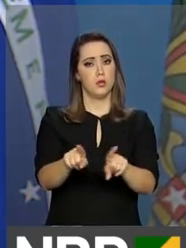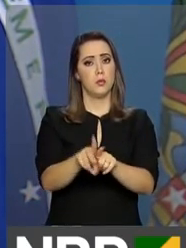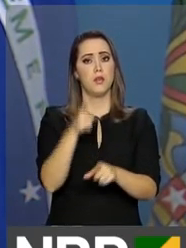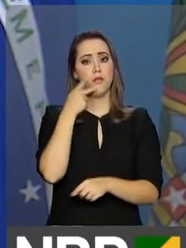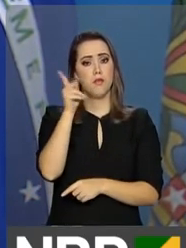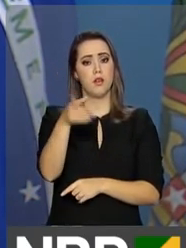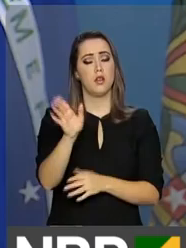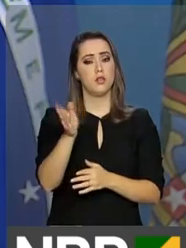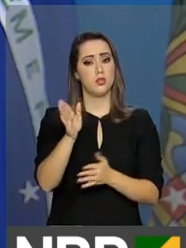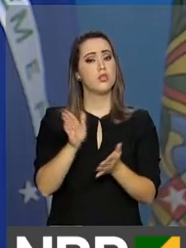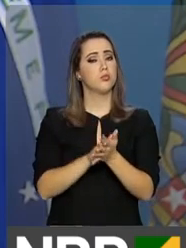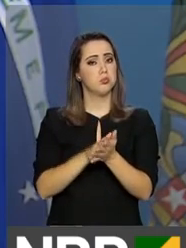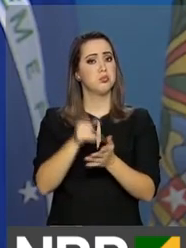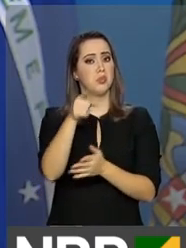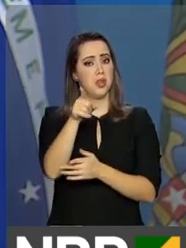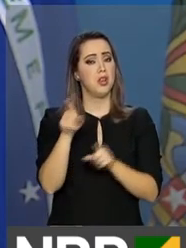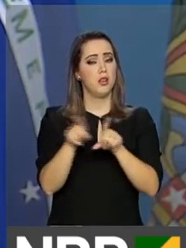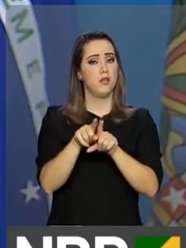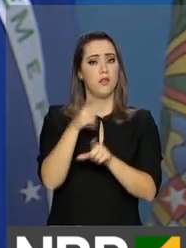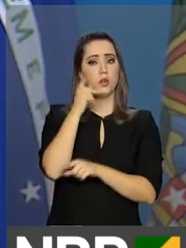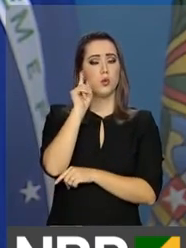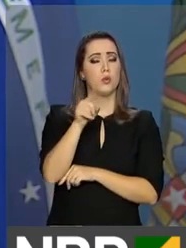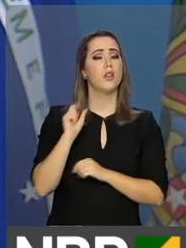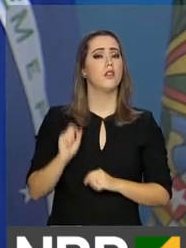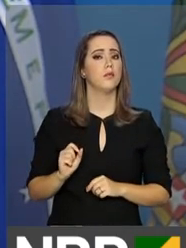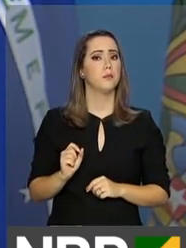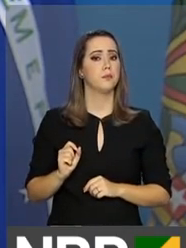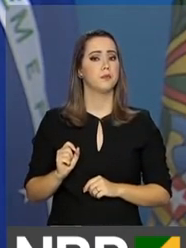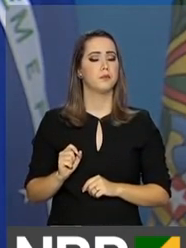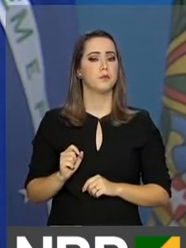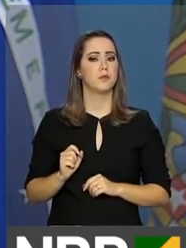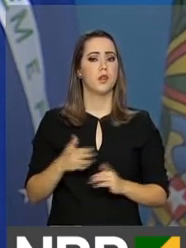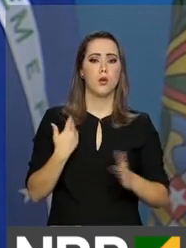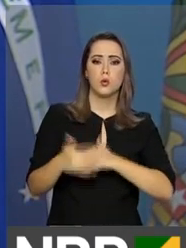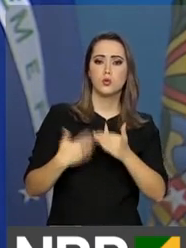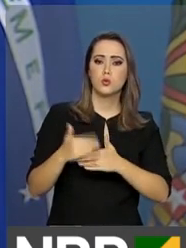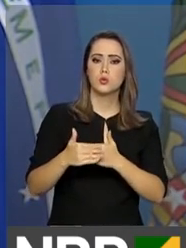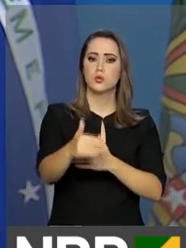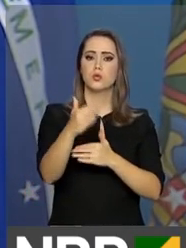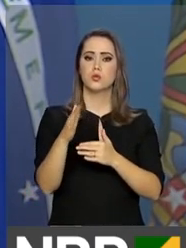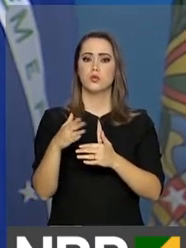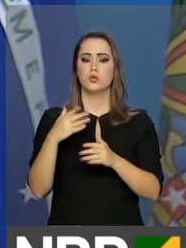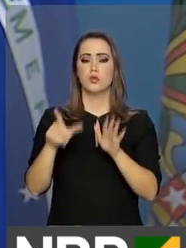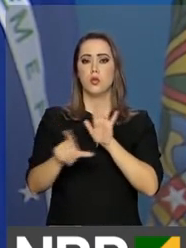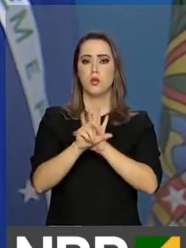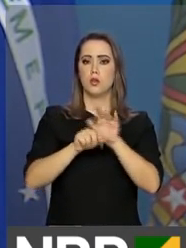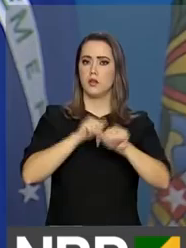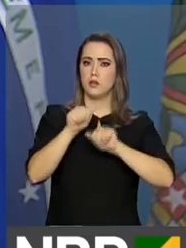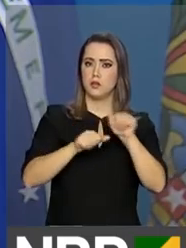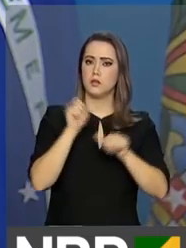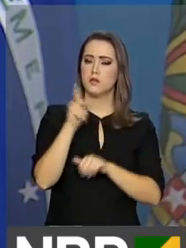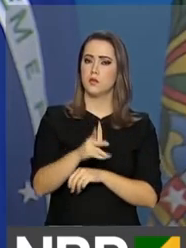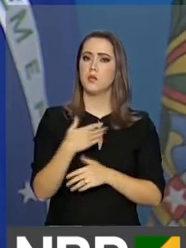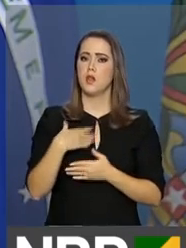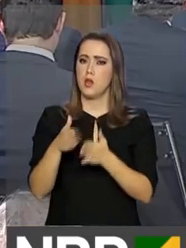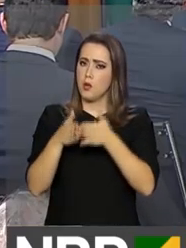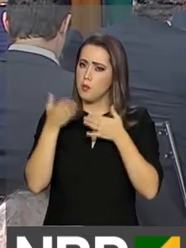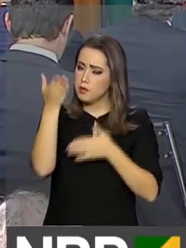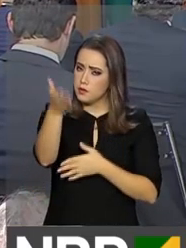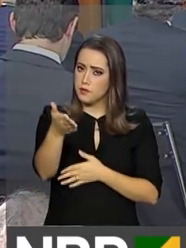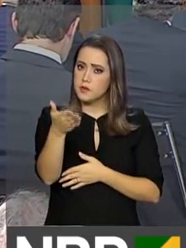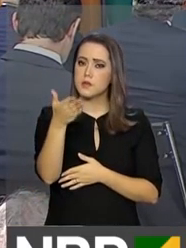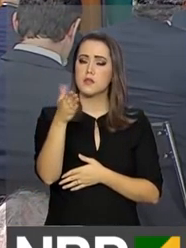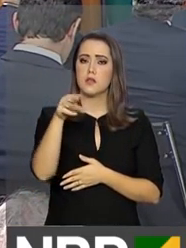logo, quando aplaudido foi, que ele iria levar adiante a reforma da Previdência. E eu peço a você, viu, Marum, que na